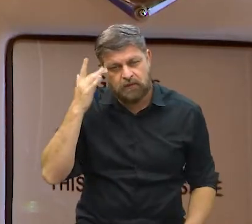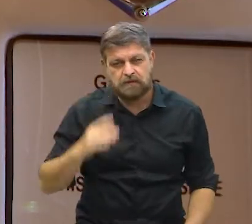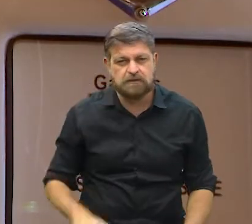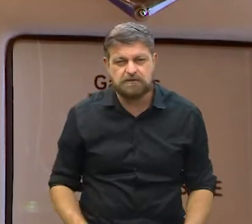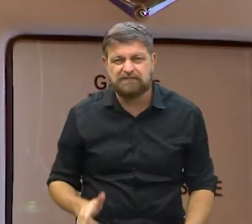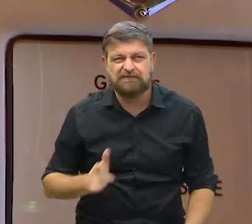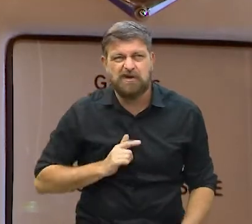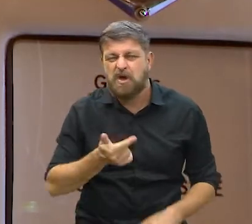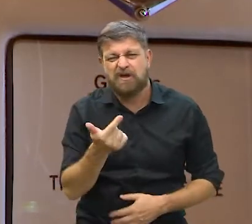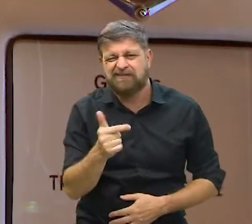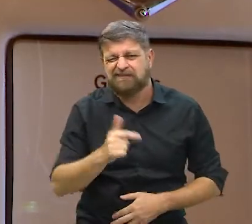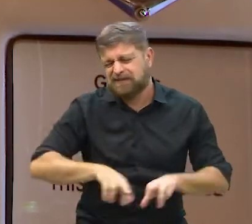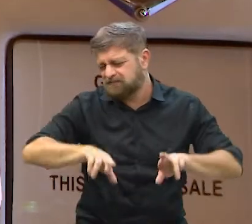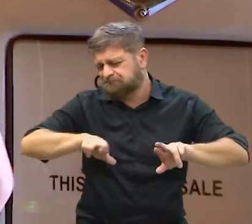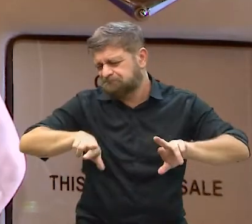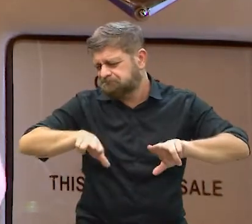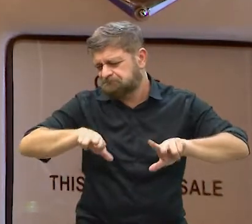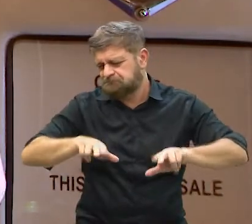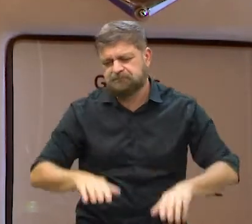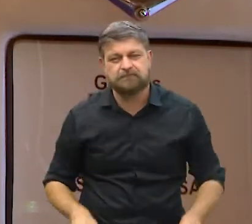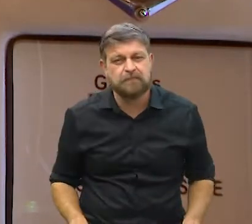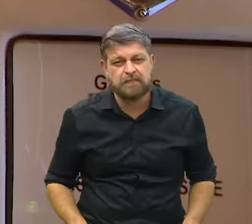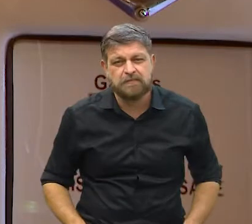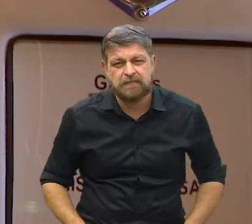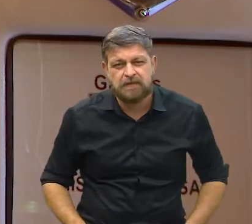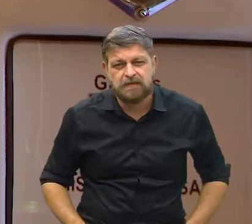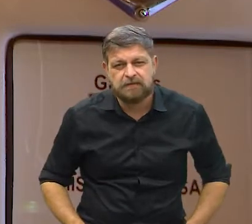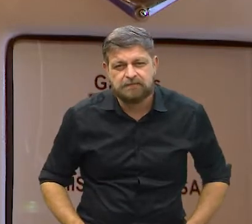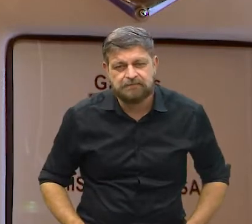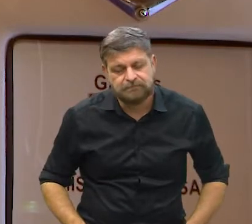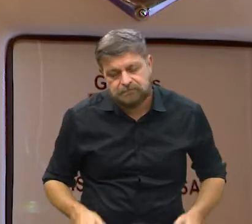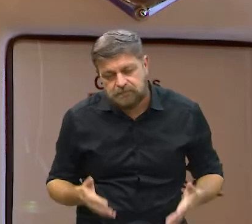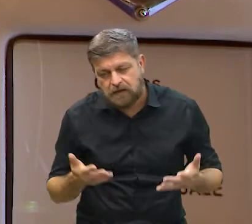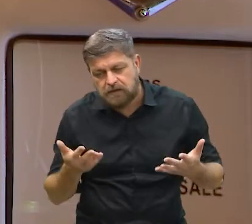tem muita diferença, né?